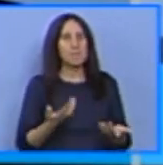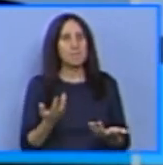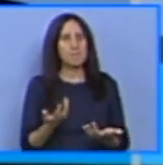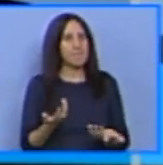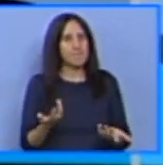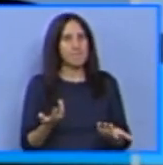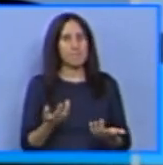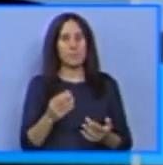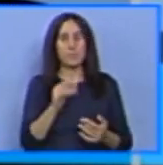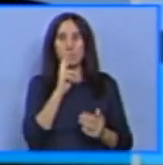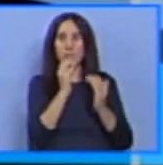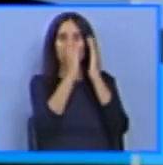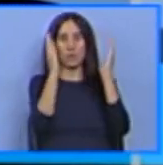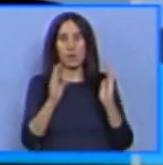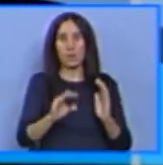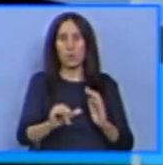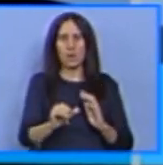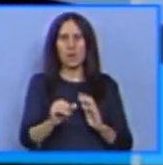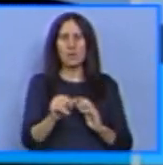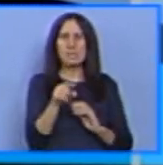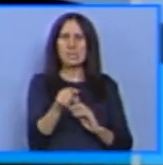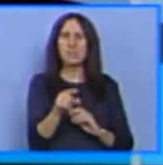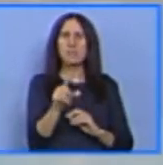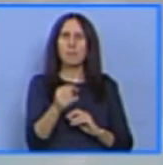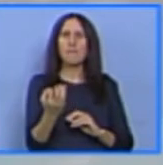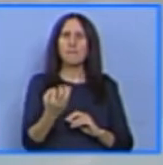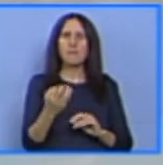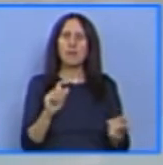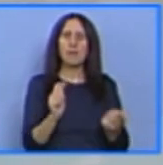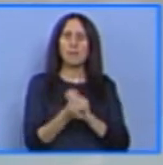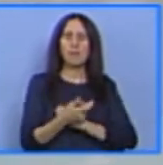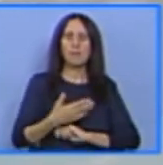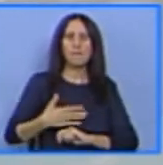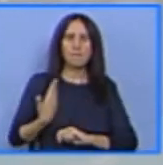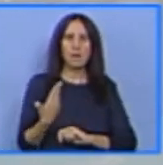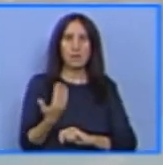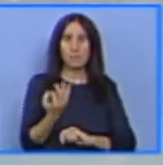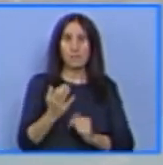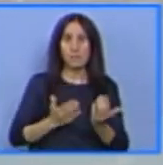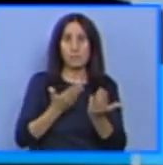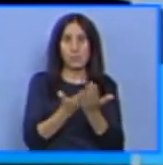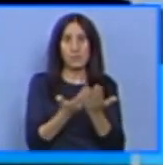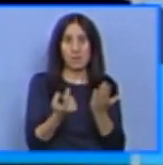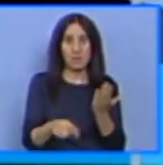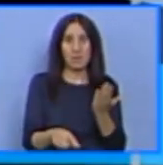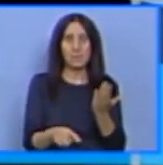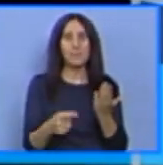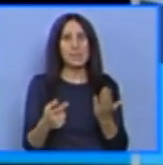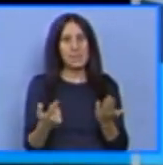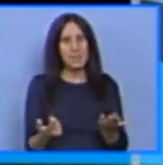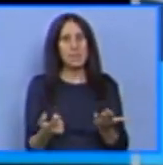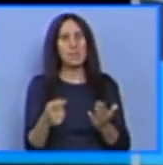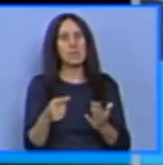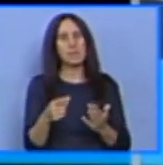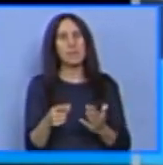o próprio santuário, aquele lugar, também se tem vindo a adaptar, até na proposta que faz e na apresentação que